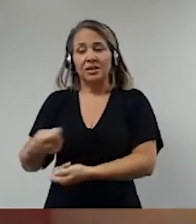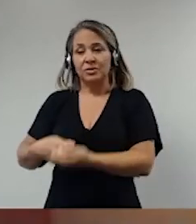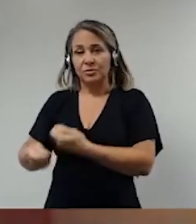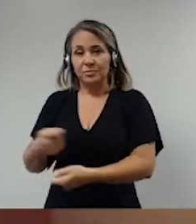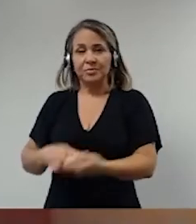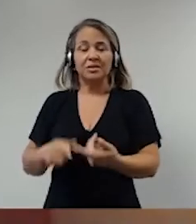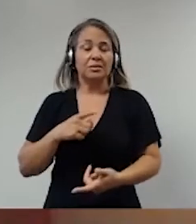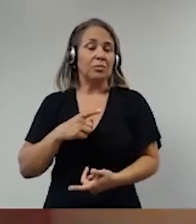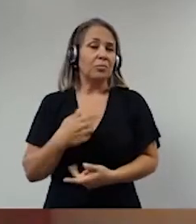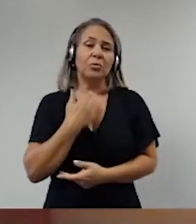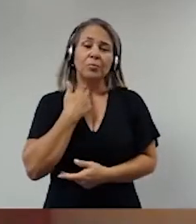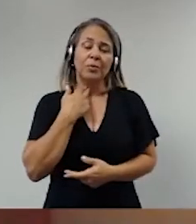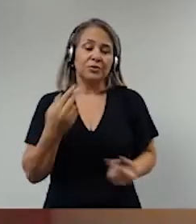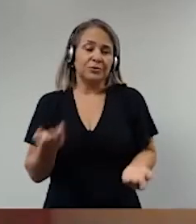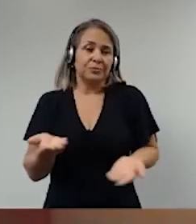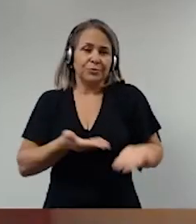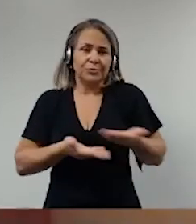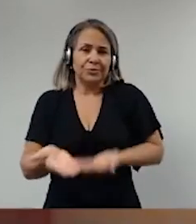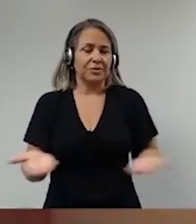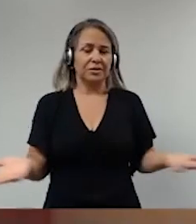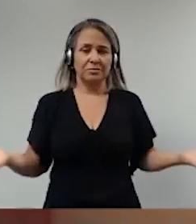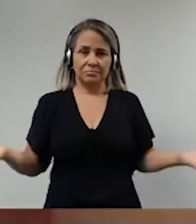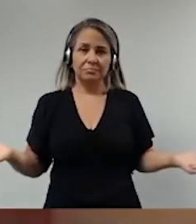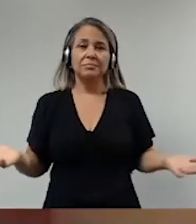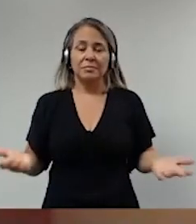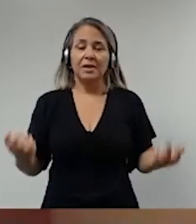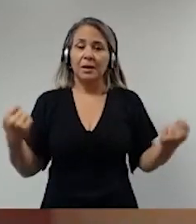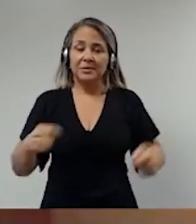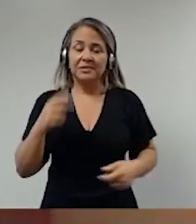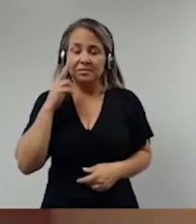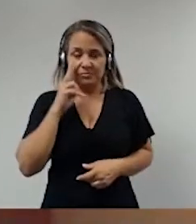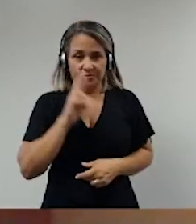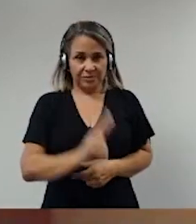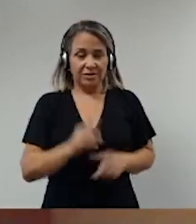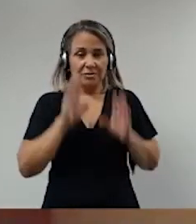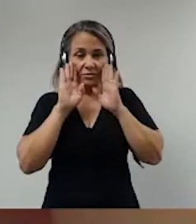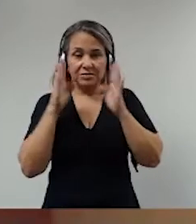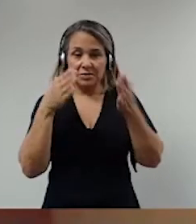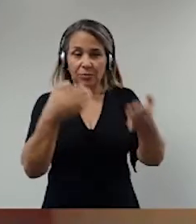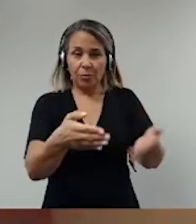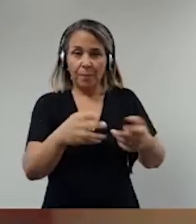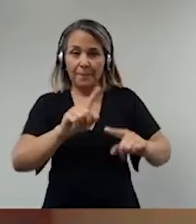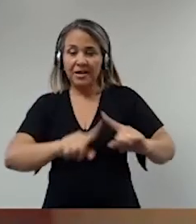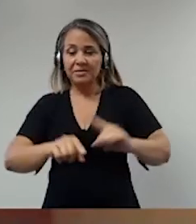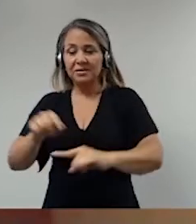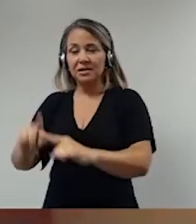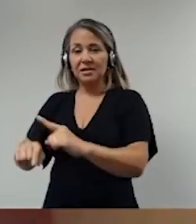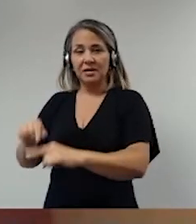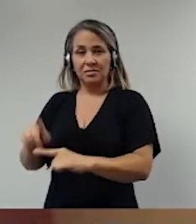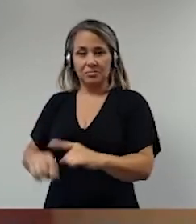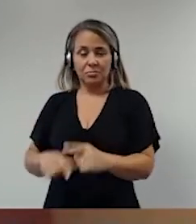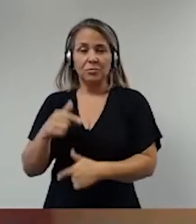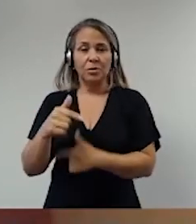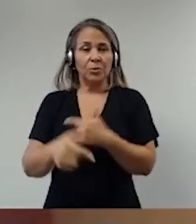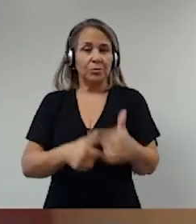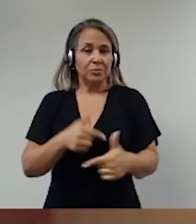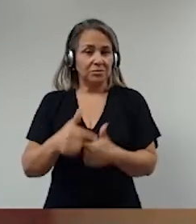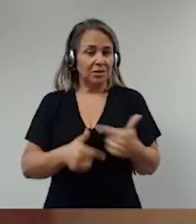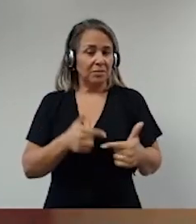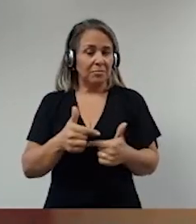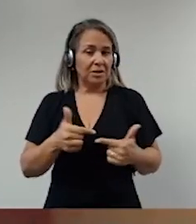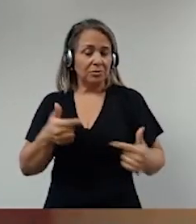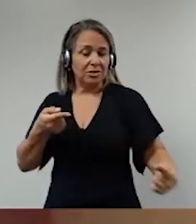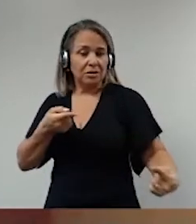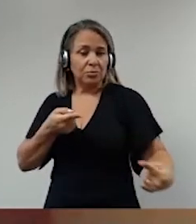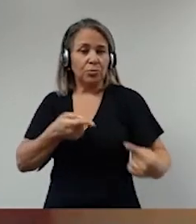lugar. Então, a defesa da Constituição é defender, do ponto de vista material, uma atuação que ataque